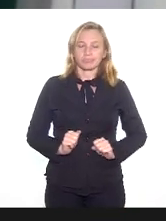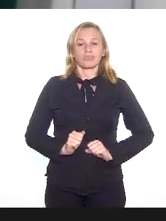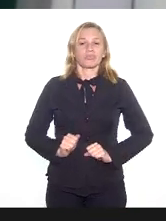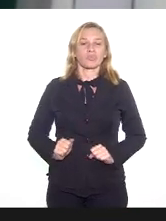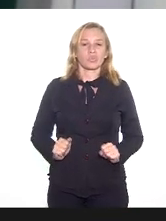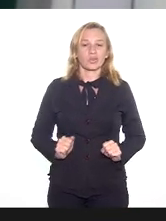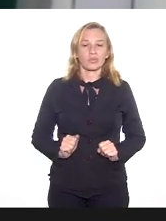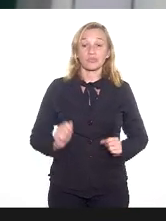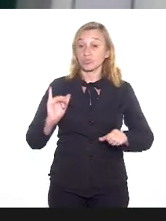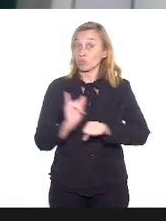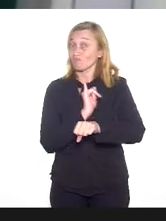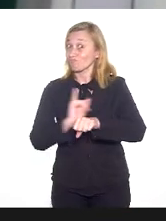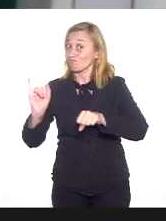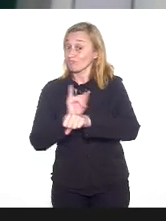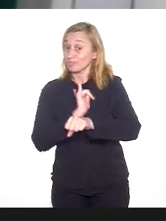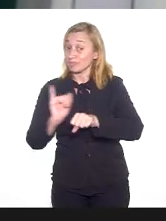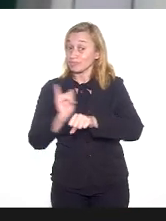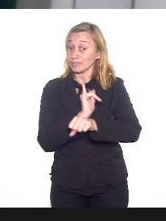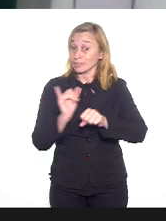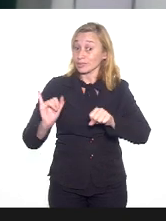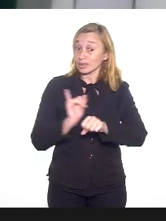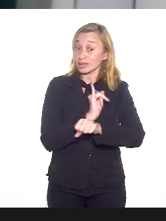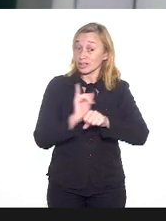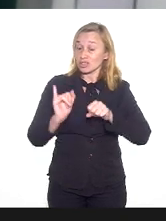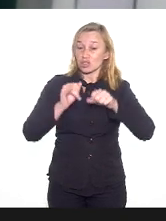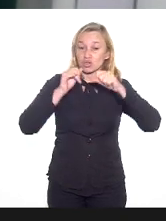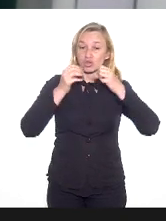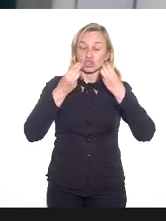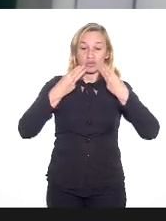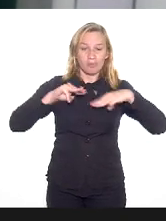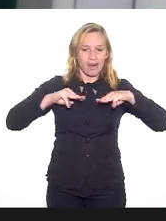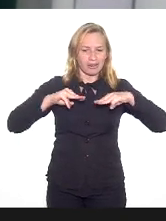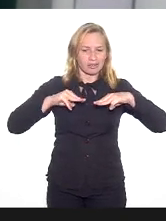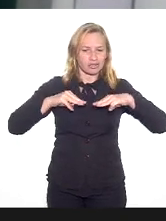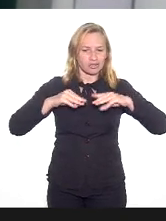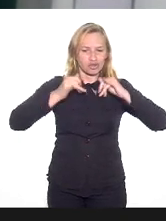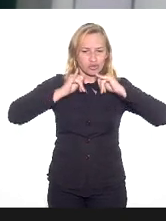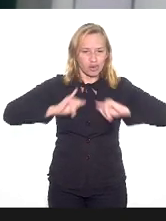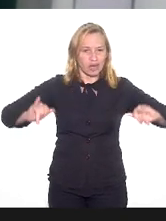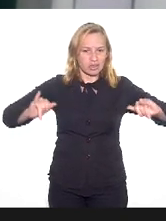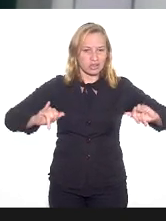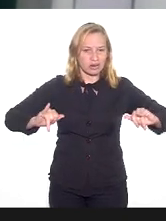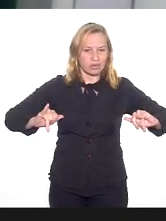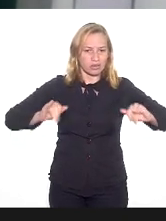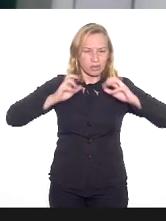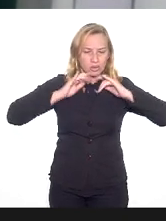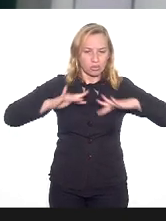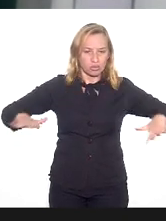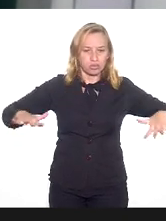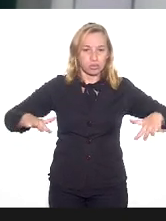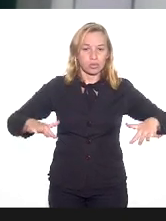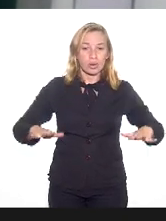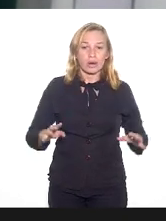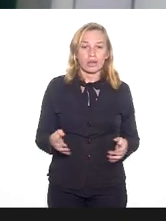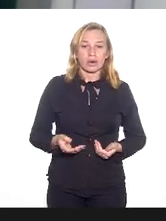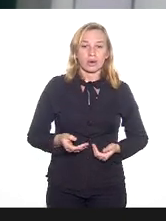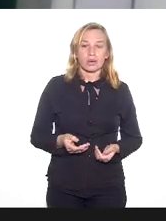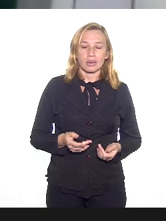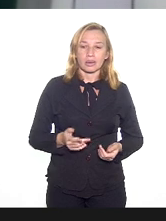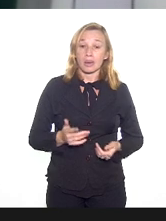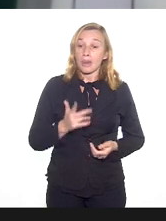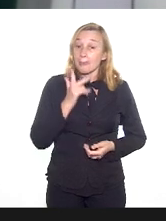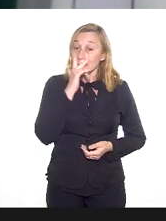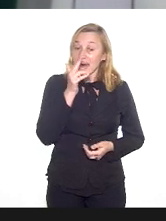para além de serem estratégias de marketing, de divulgação, no fundo, eram quase como se fossem